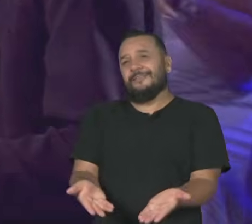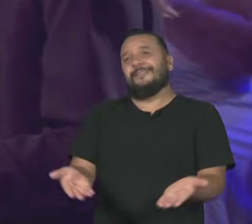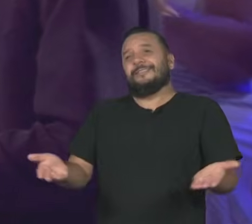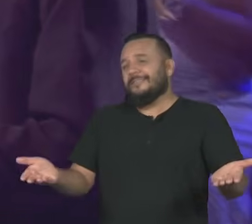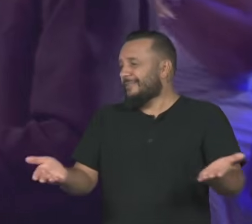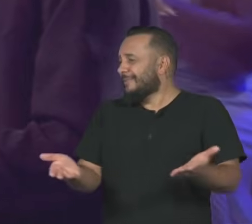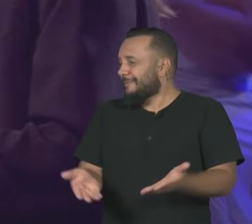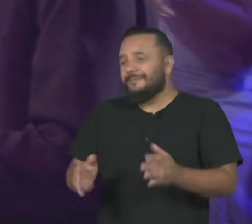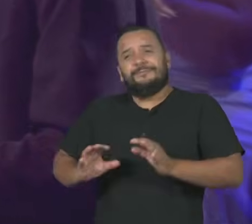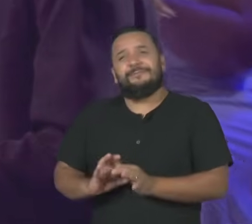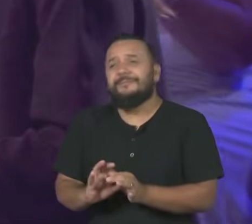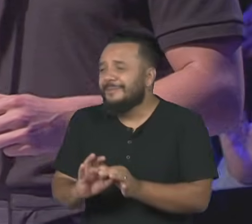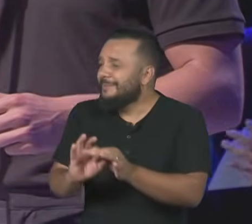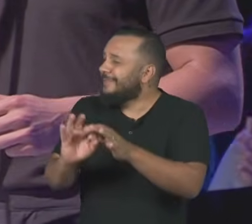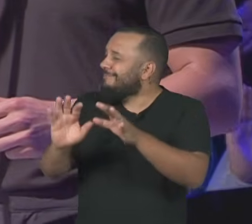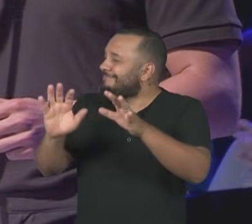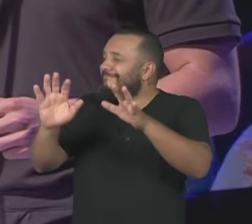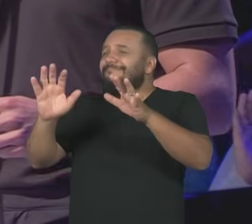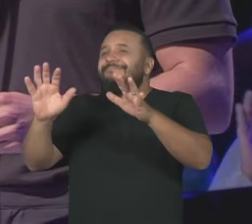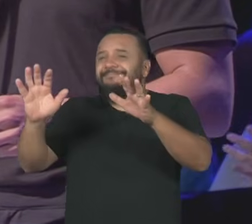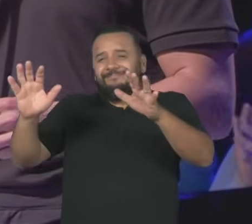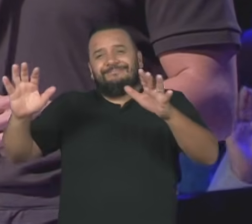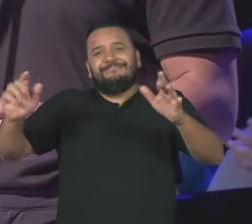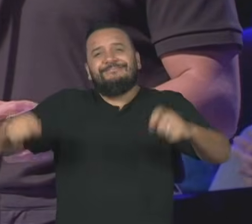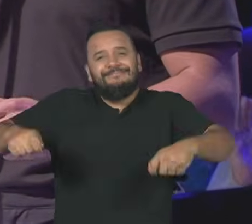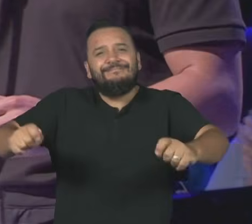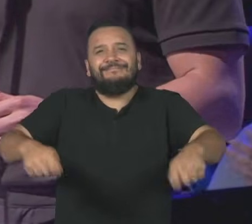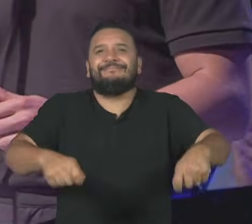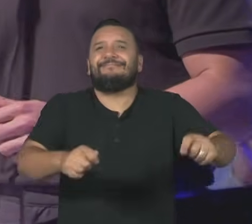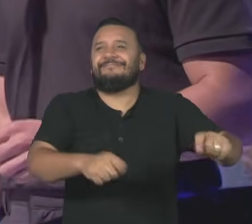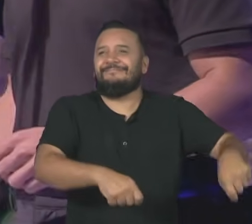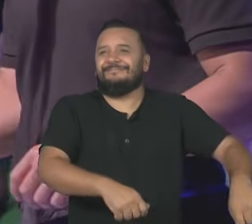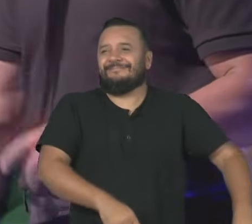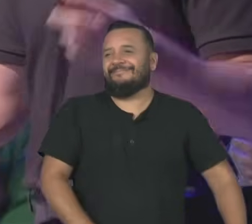viver, vamos nos permitir.